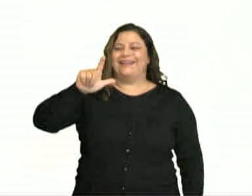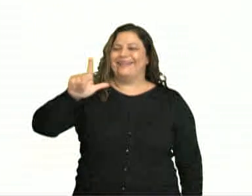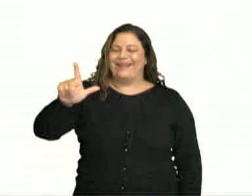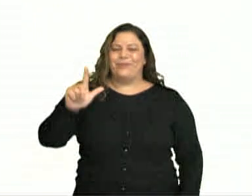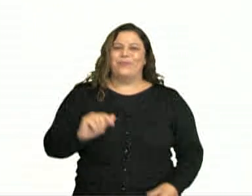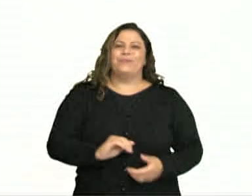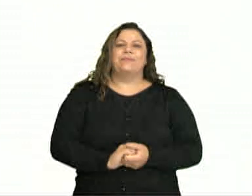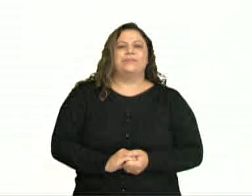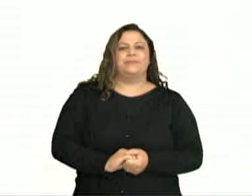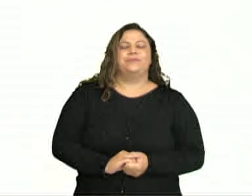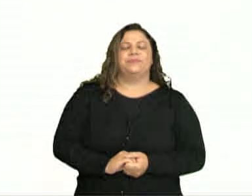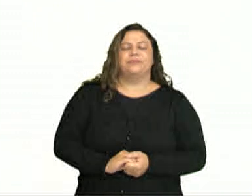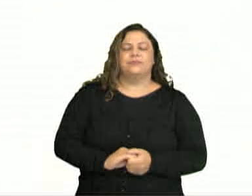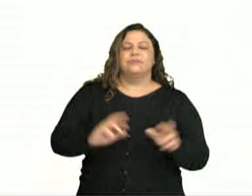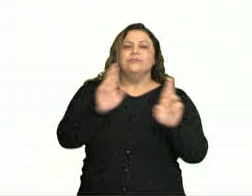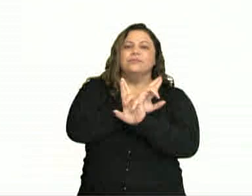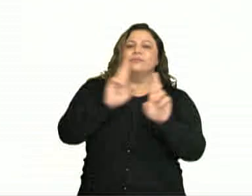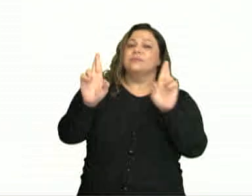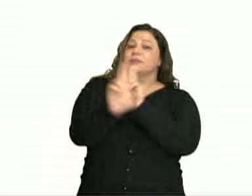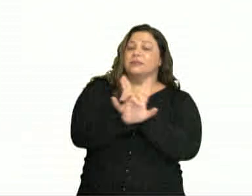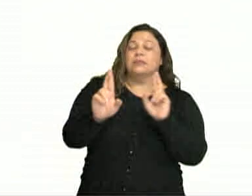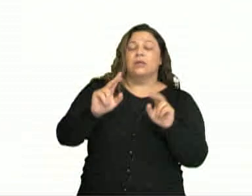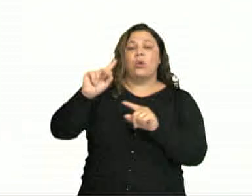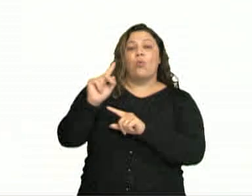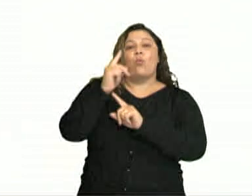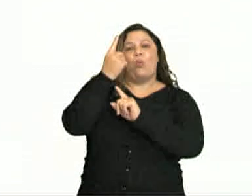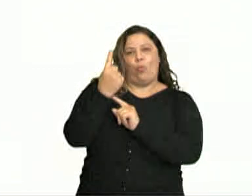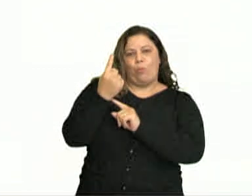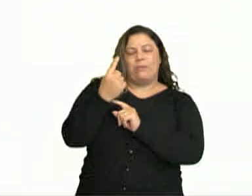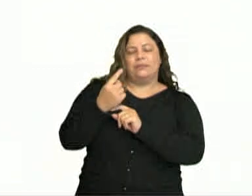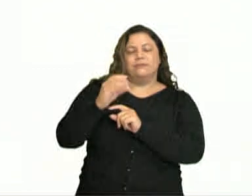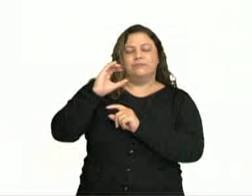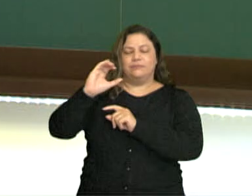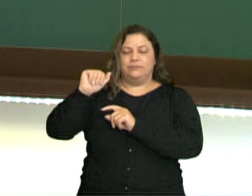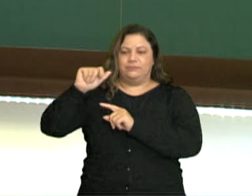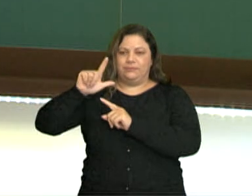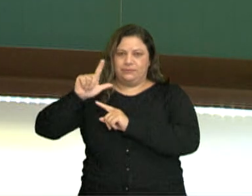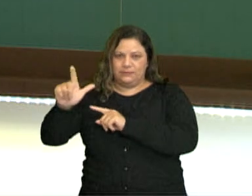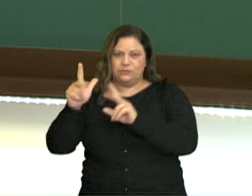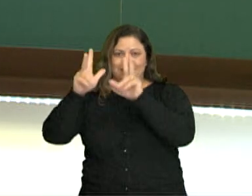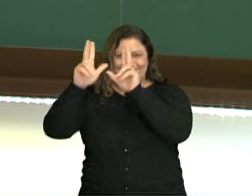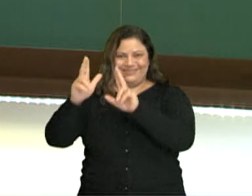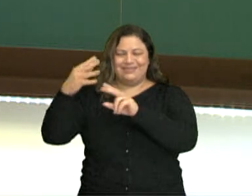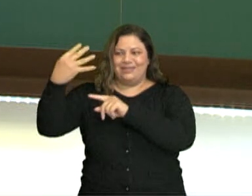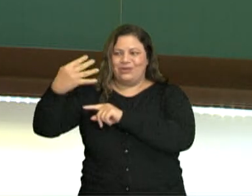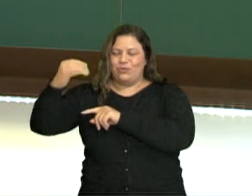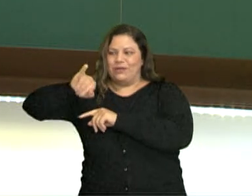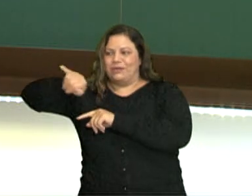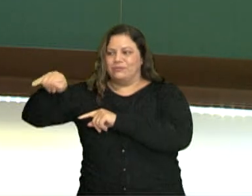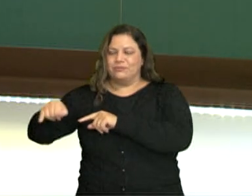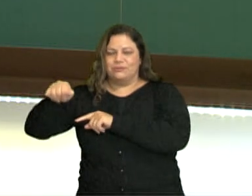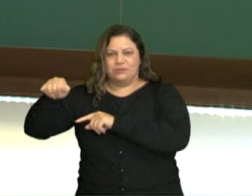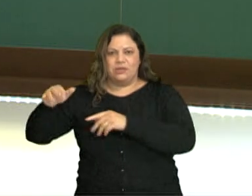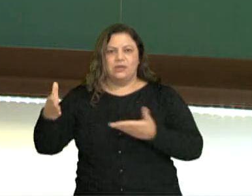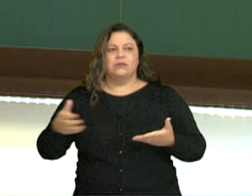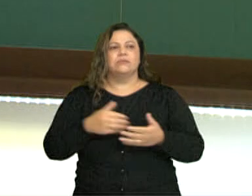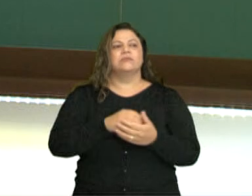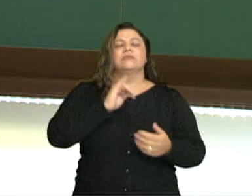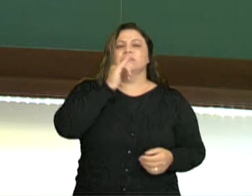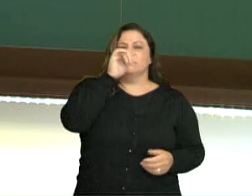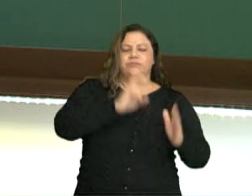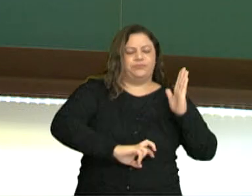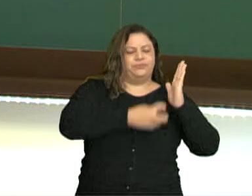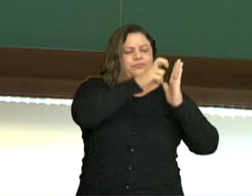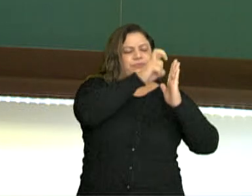e calorias é essa. Uma caloria é igual a 4,18 joule. E energia térmica é constituída pelo movimento,